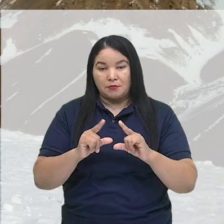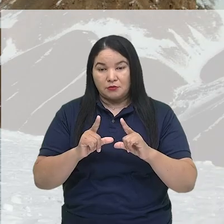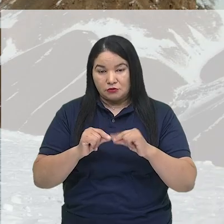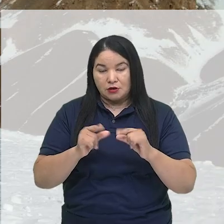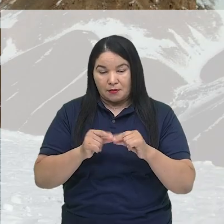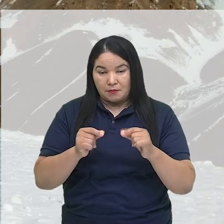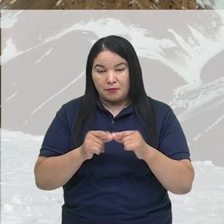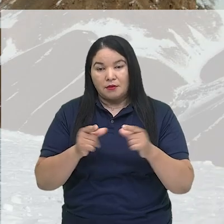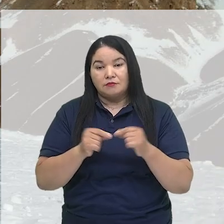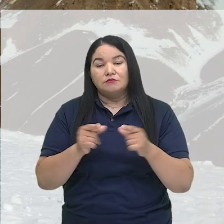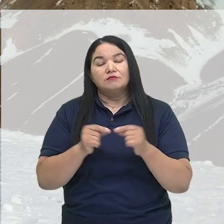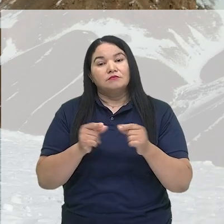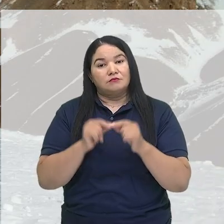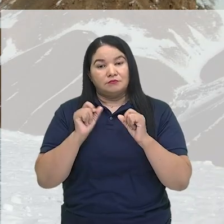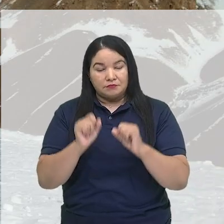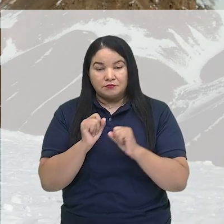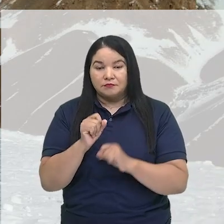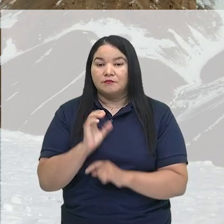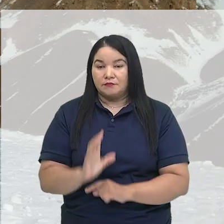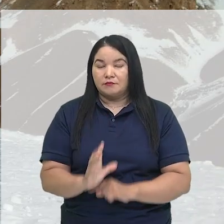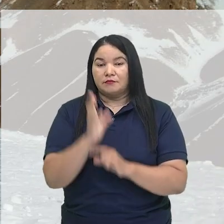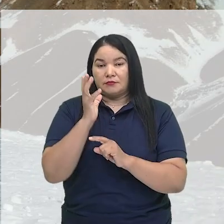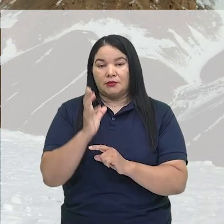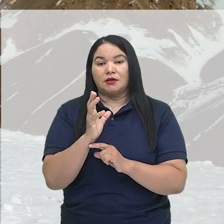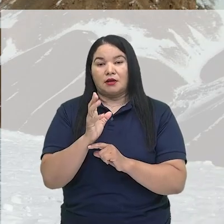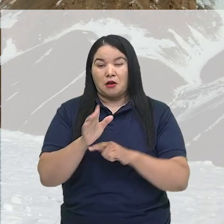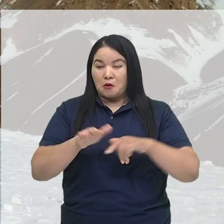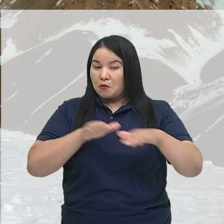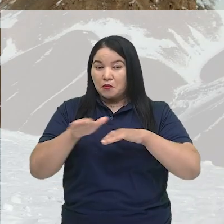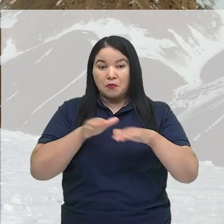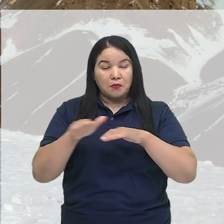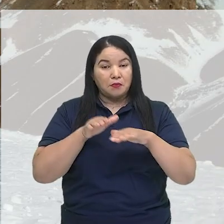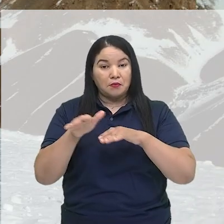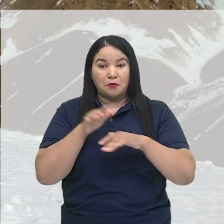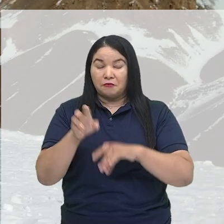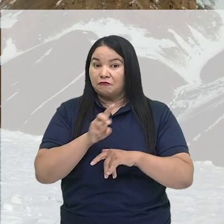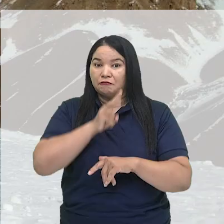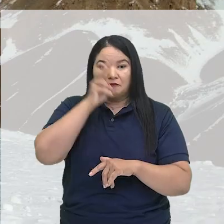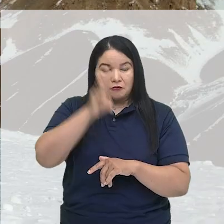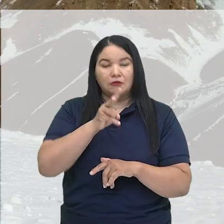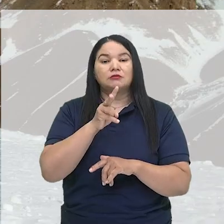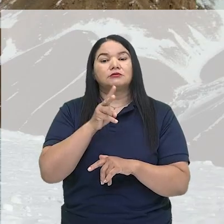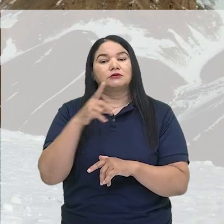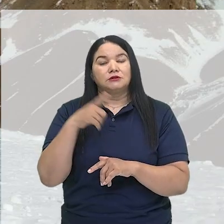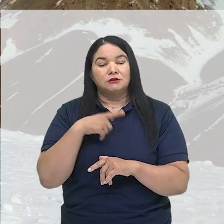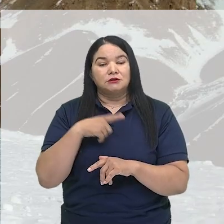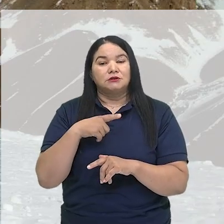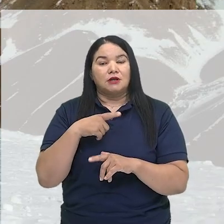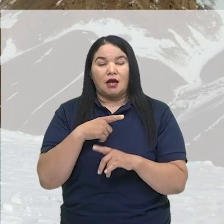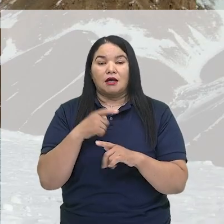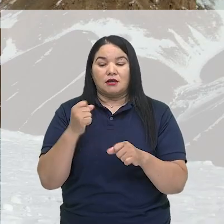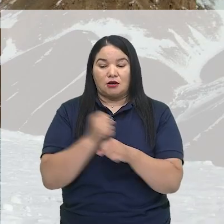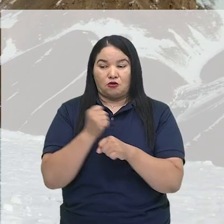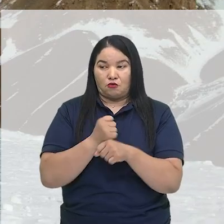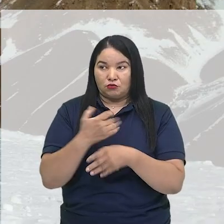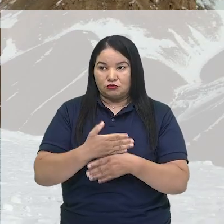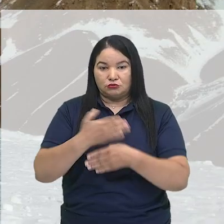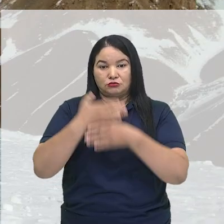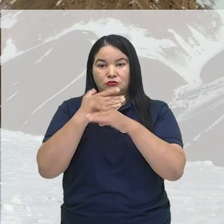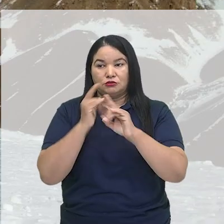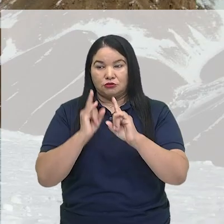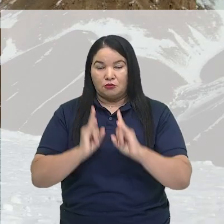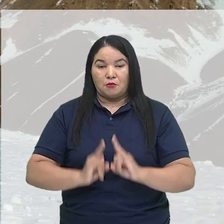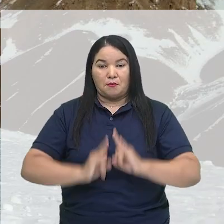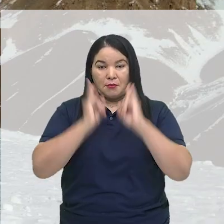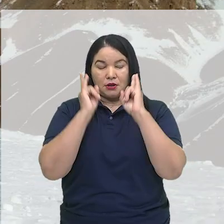que eles podem acontecer de uma forma, eles acontecem inclusive de uma forma mais intensa e eles já são construídos assim,